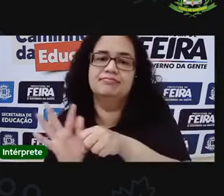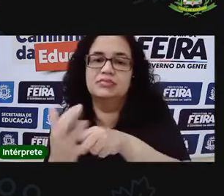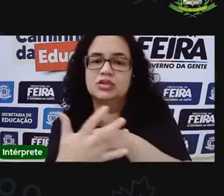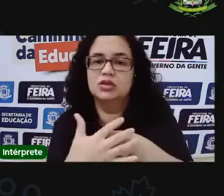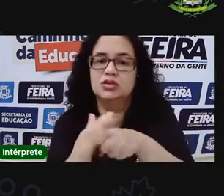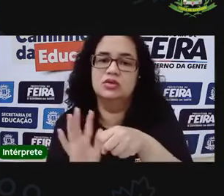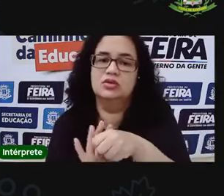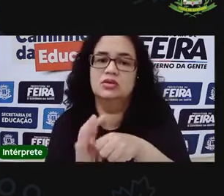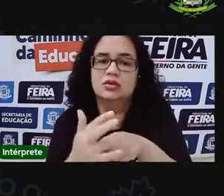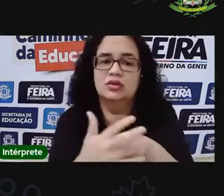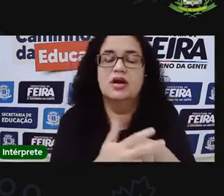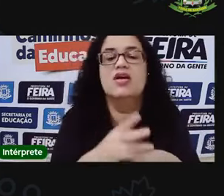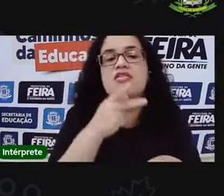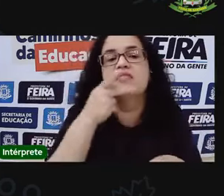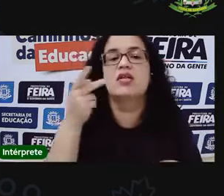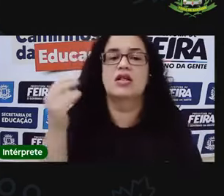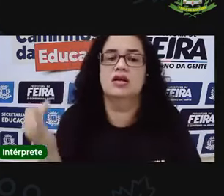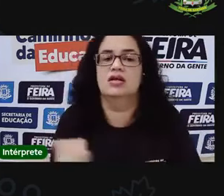nos falar da